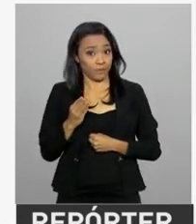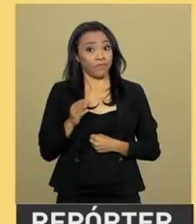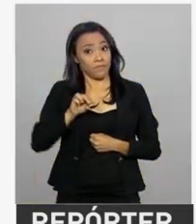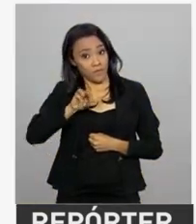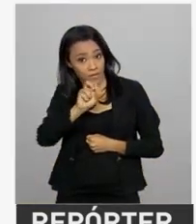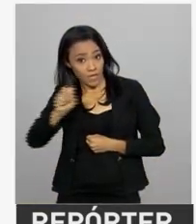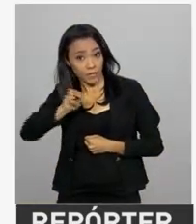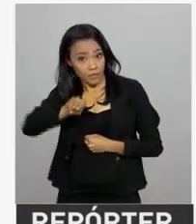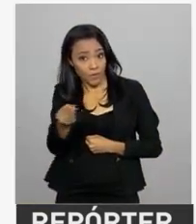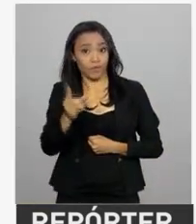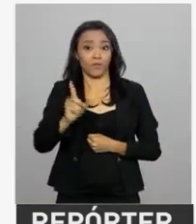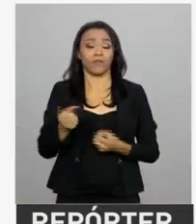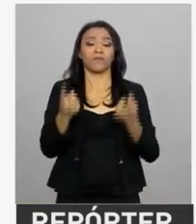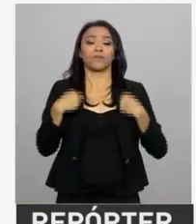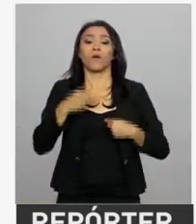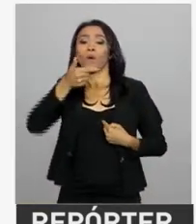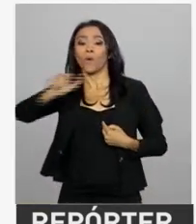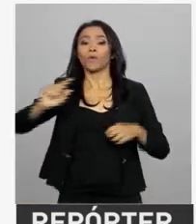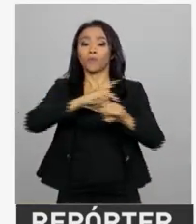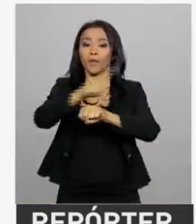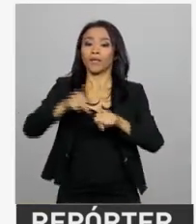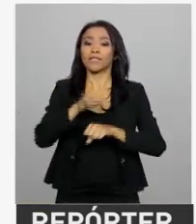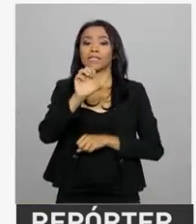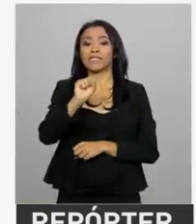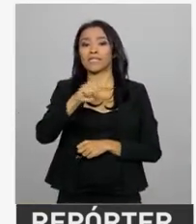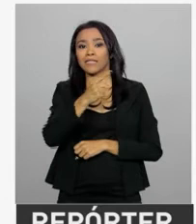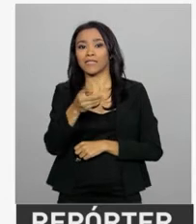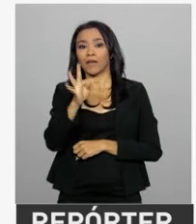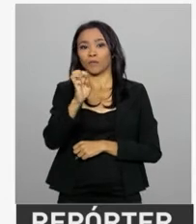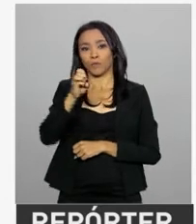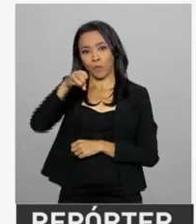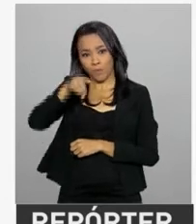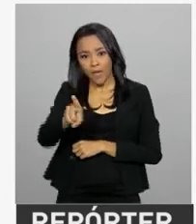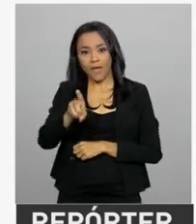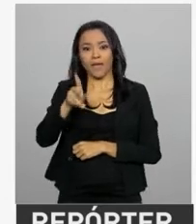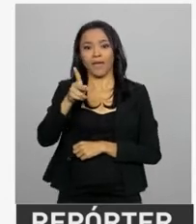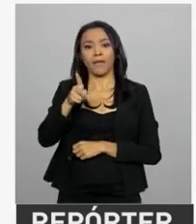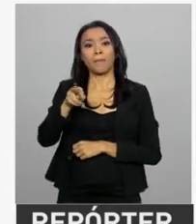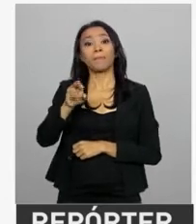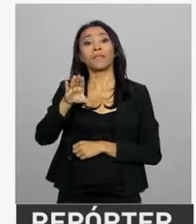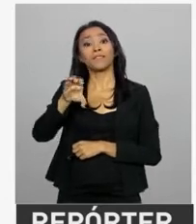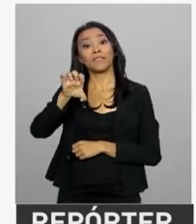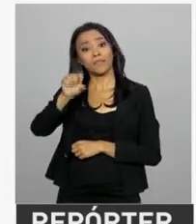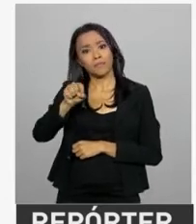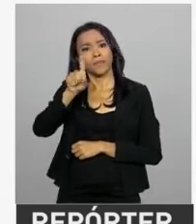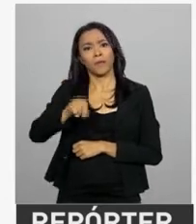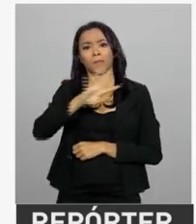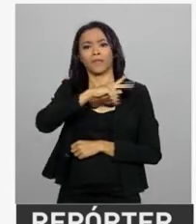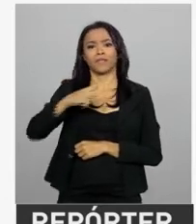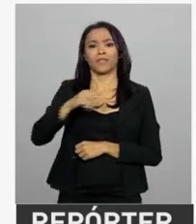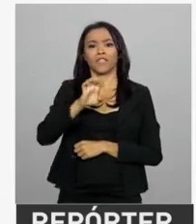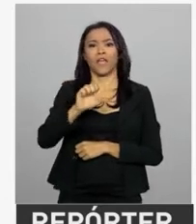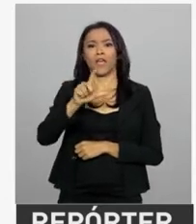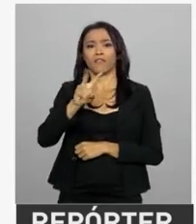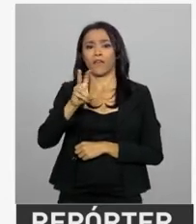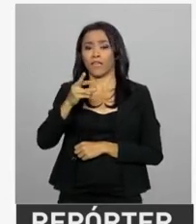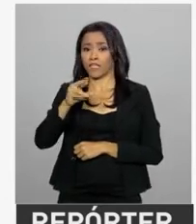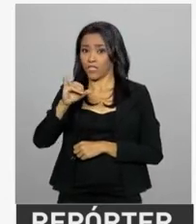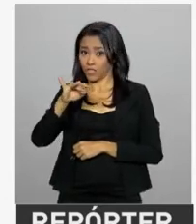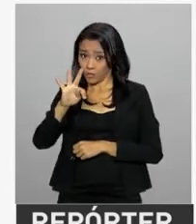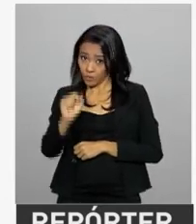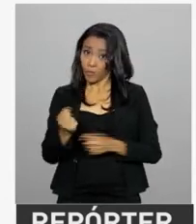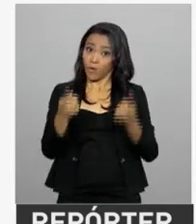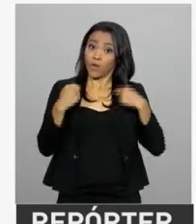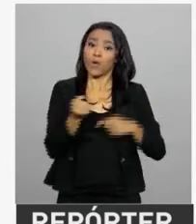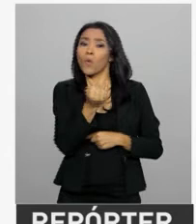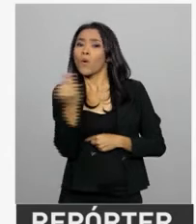US$21,5 milhões. Localizado no Golfo da Guiné, na África, São Tomé e Príncipe tem como presidente Evaristo Carvalho. A população do